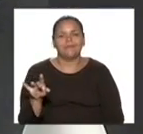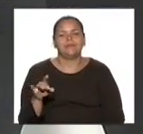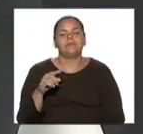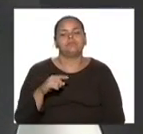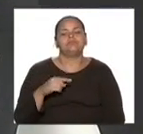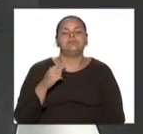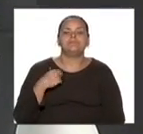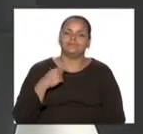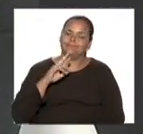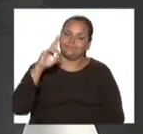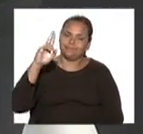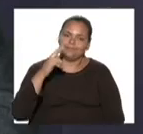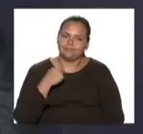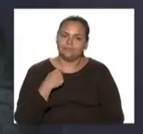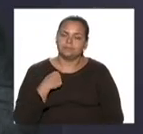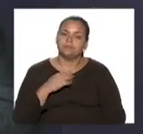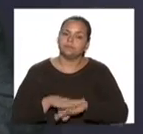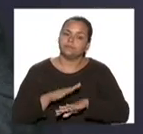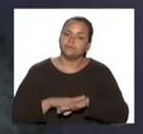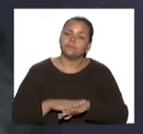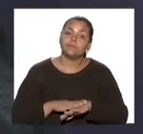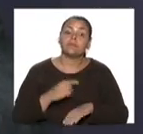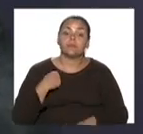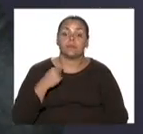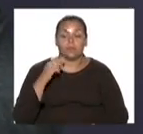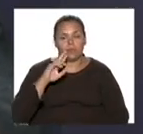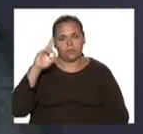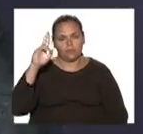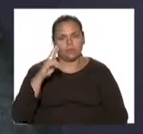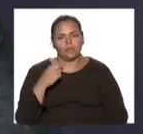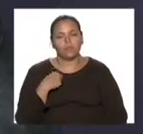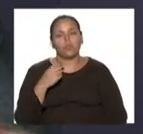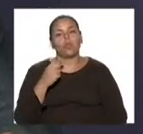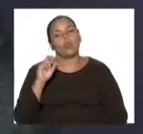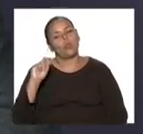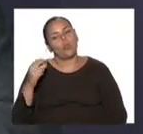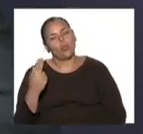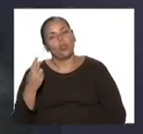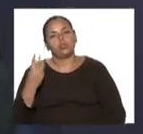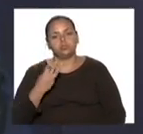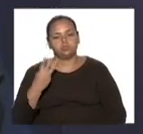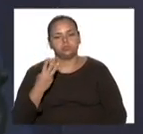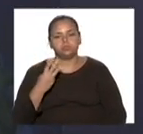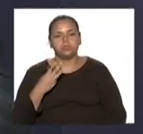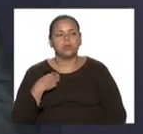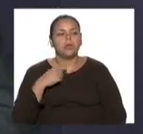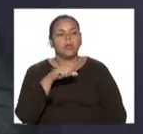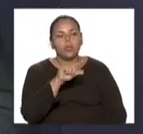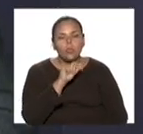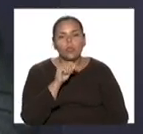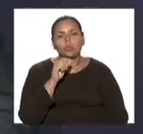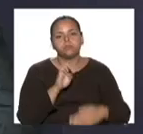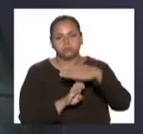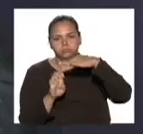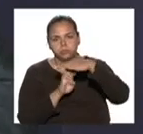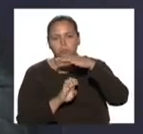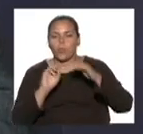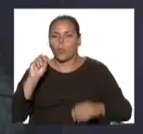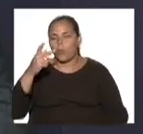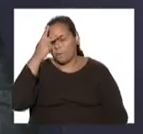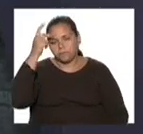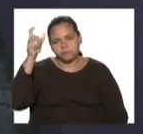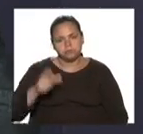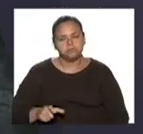se Cada habilita. um deles se habilita, isso. Então, ou você tem a pessoa se habilitando, ou tem um terceiro que vai lá e habilita uma instituição ou